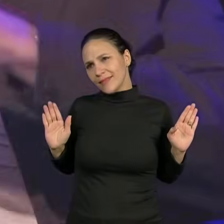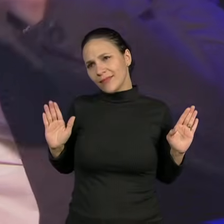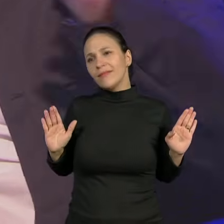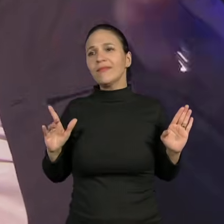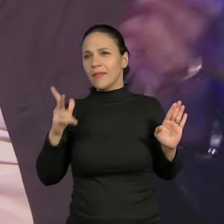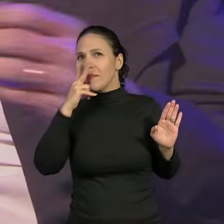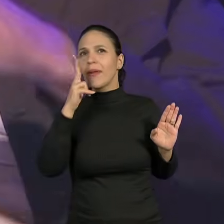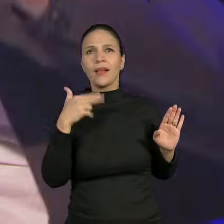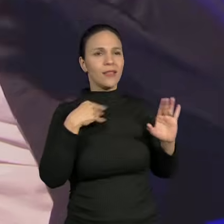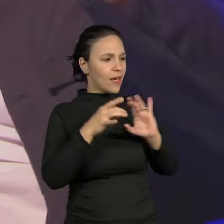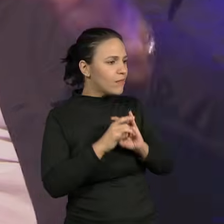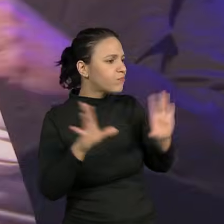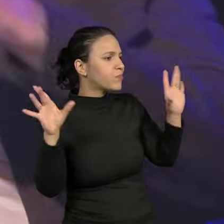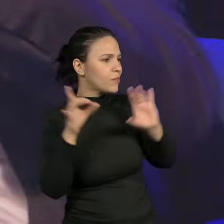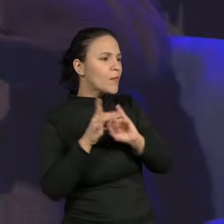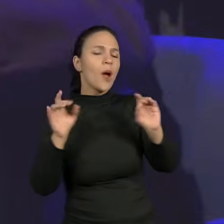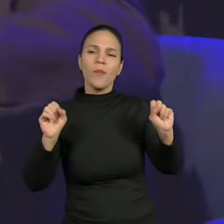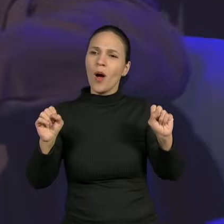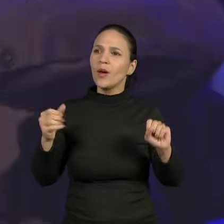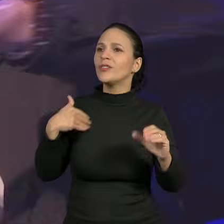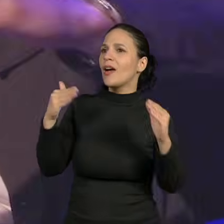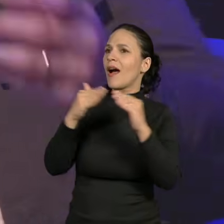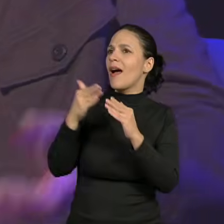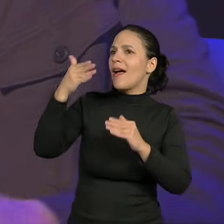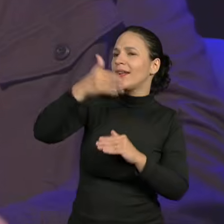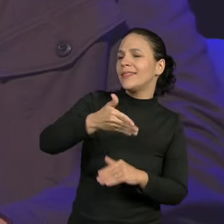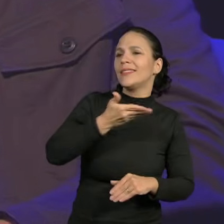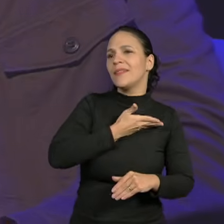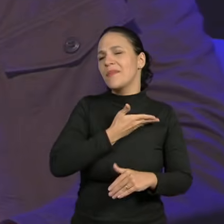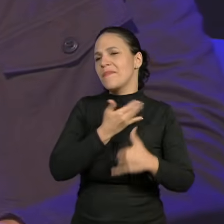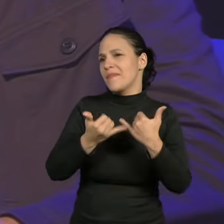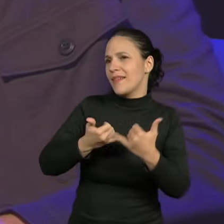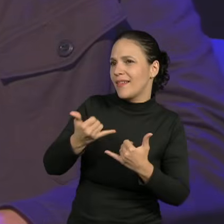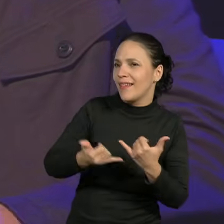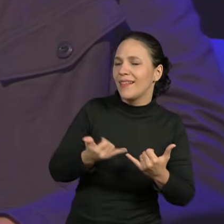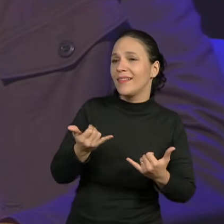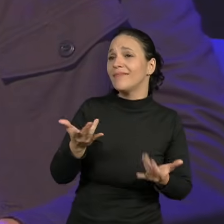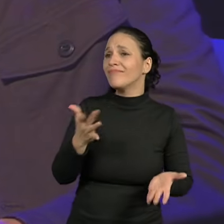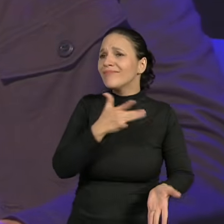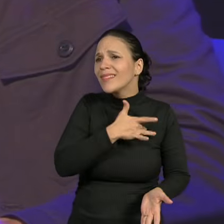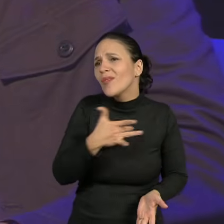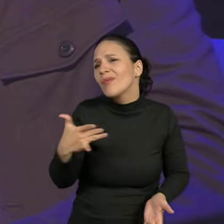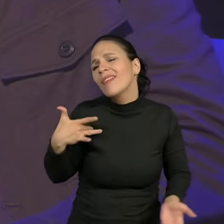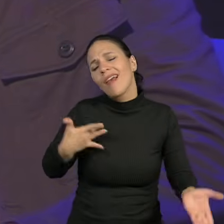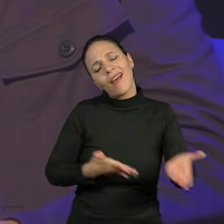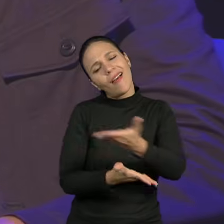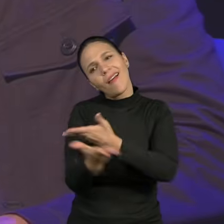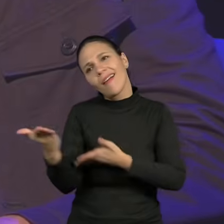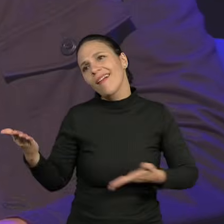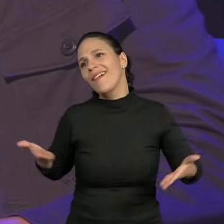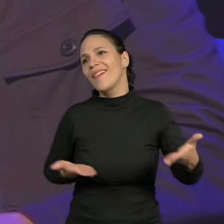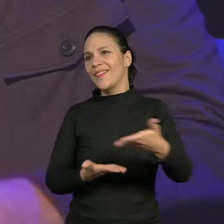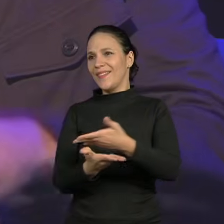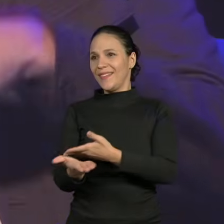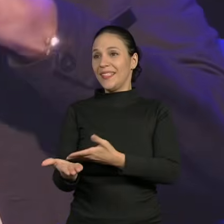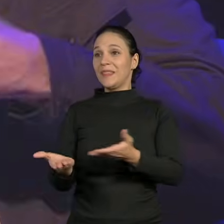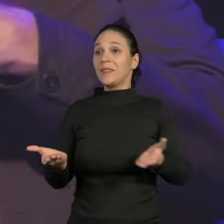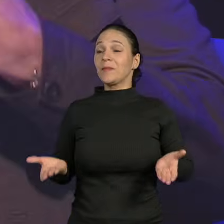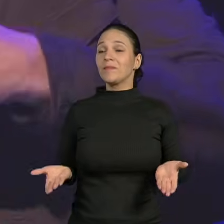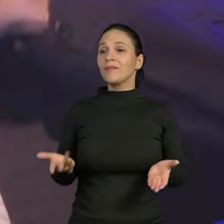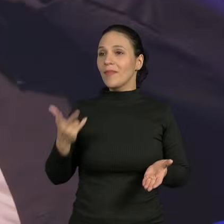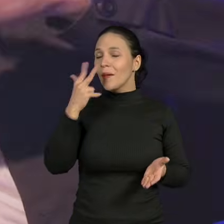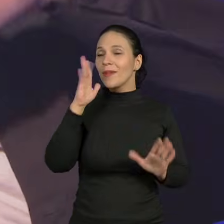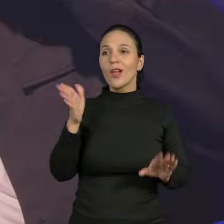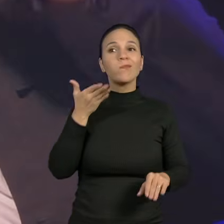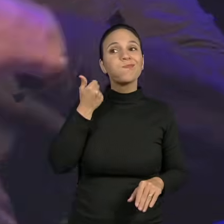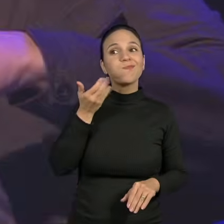mais de liberdade de poder, né, ir para casa do amigo, brincar. Isso era muito saudável. Eu acho que a gente bebeu